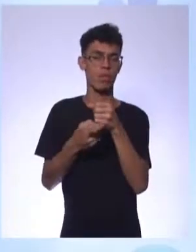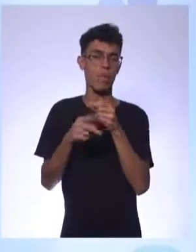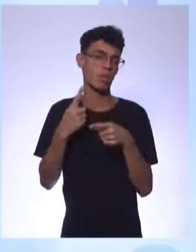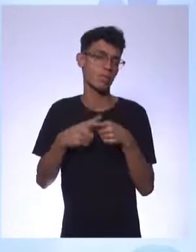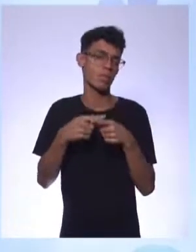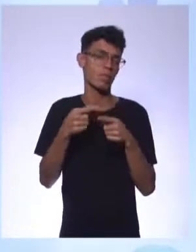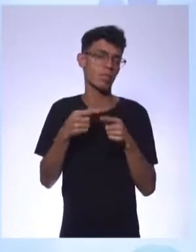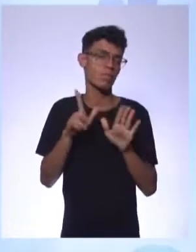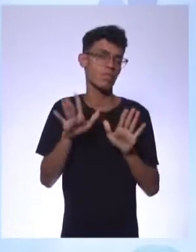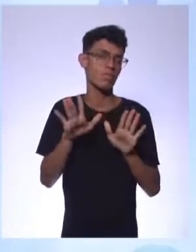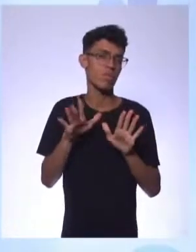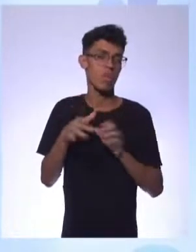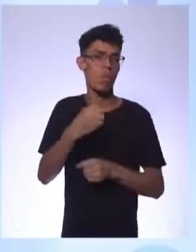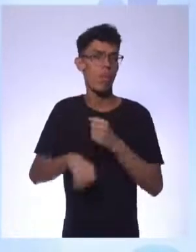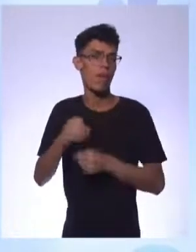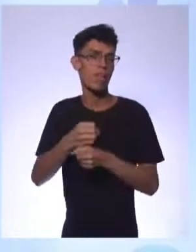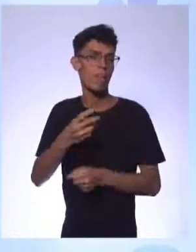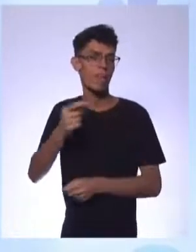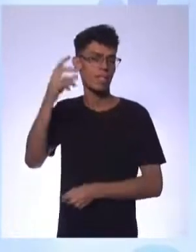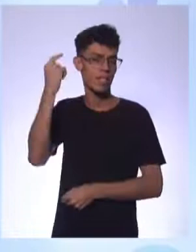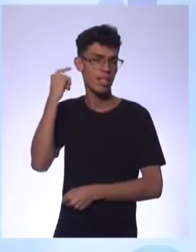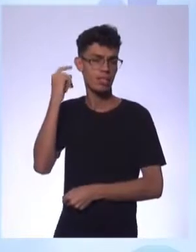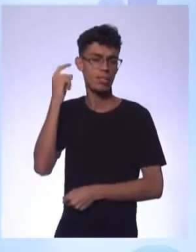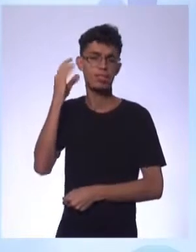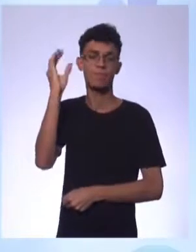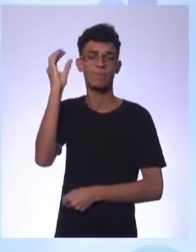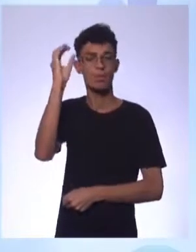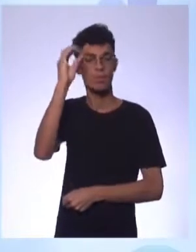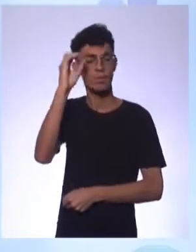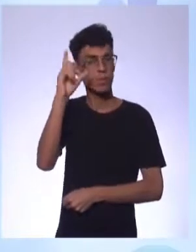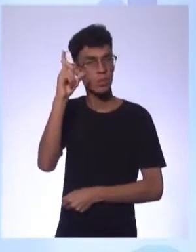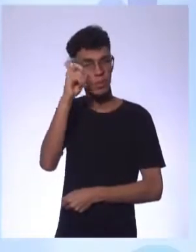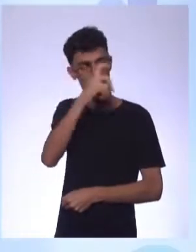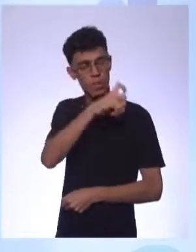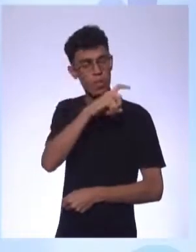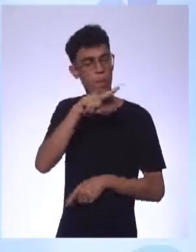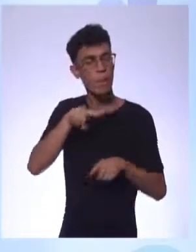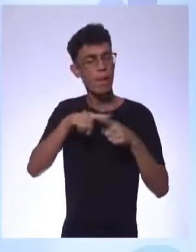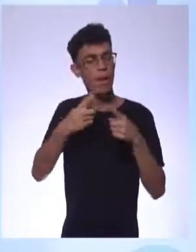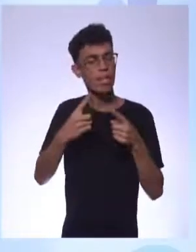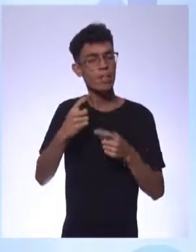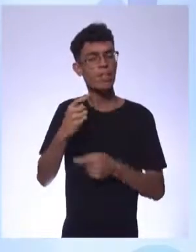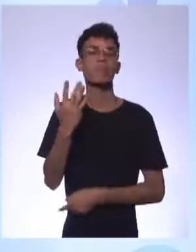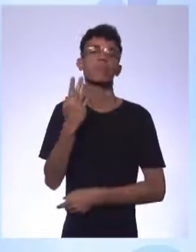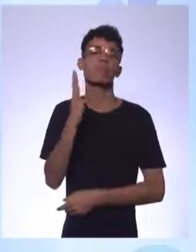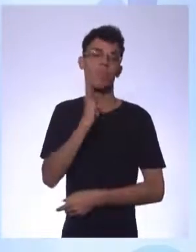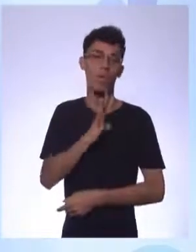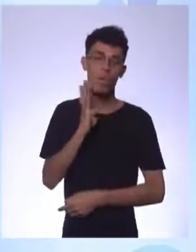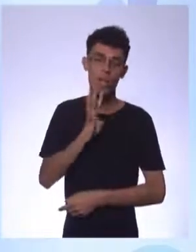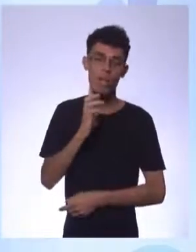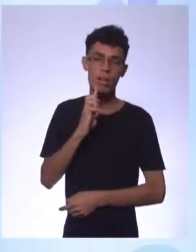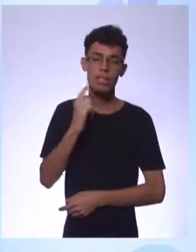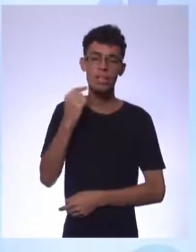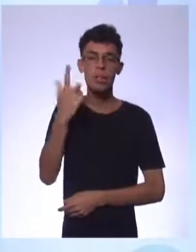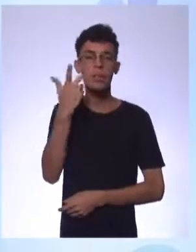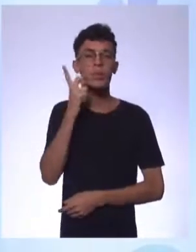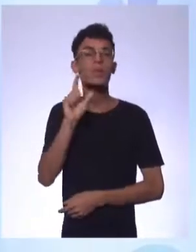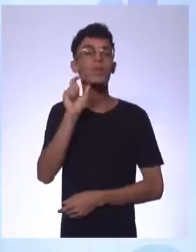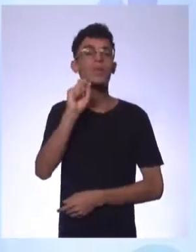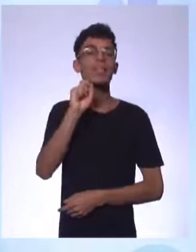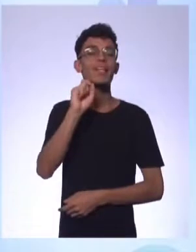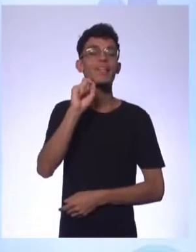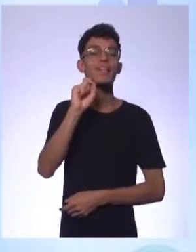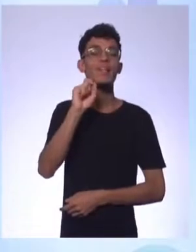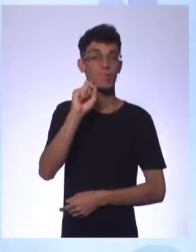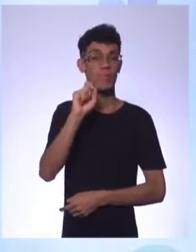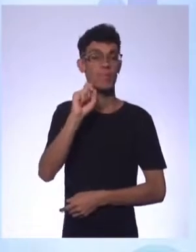foi um ano pesado, mas vai melhorar, está melhorando, já estou vendo a luz no final do túnel. Então, olha